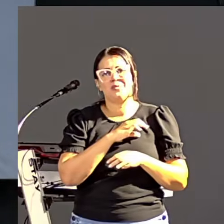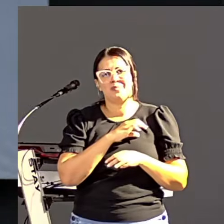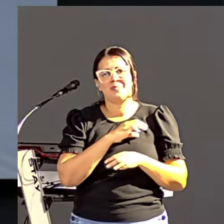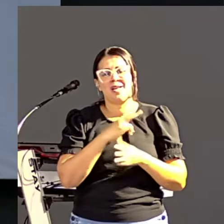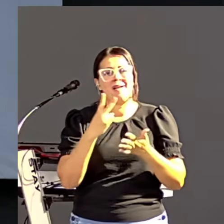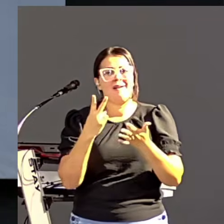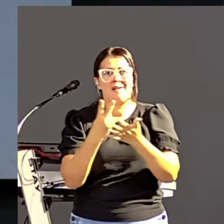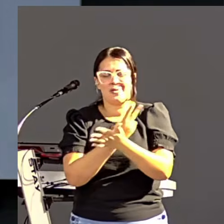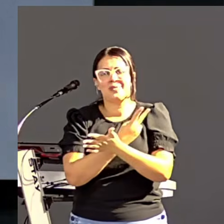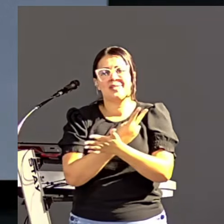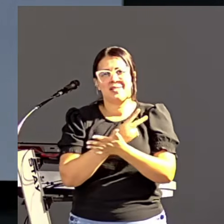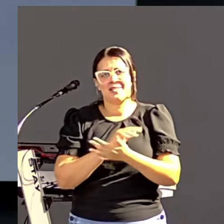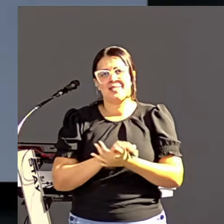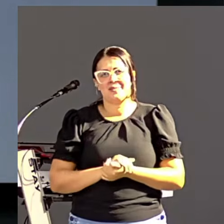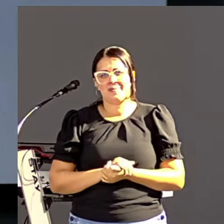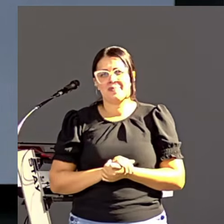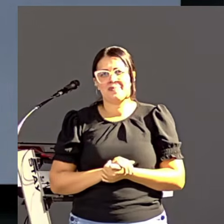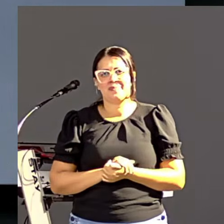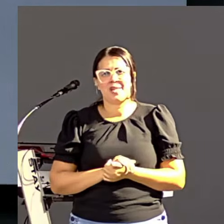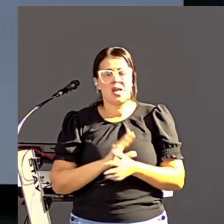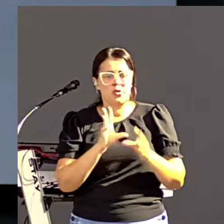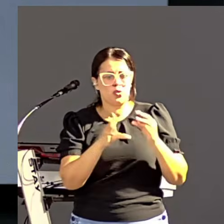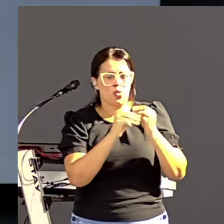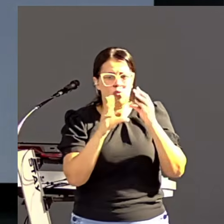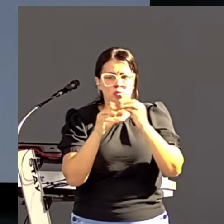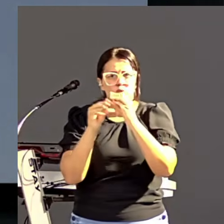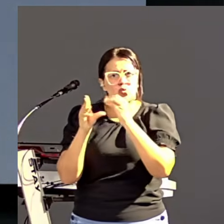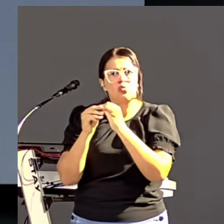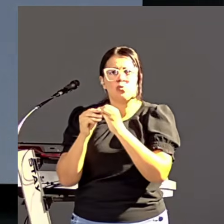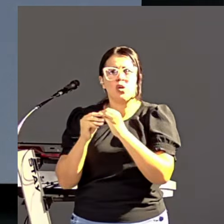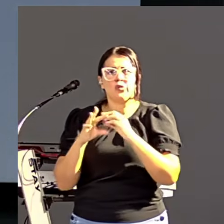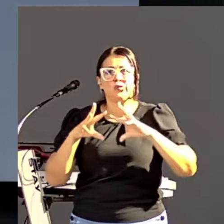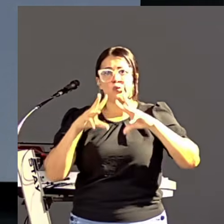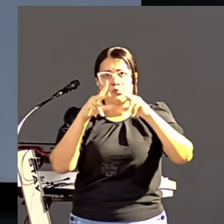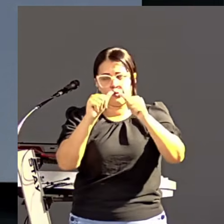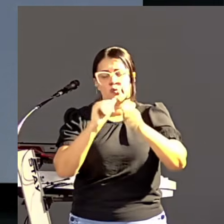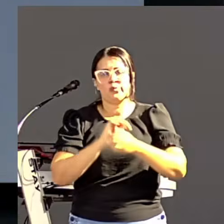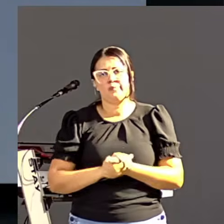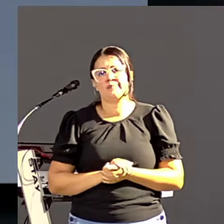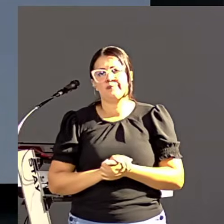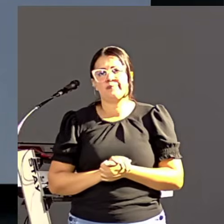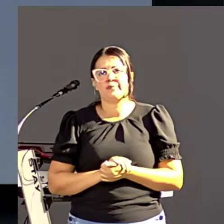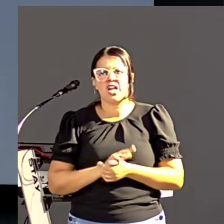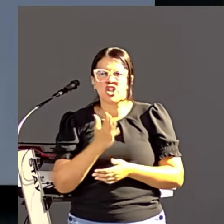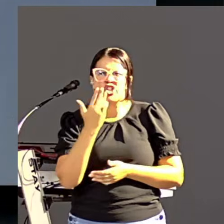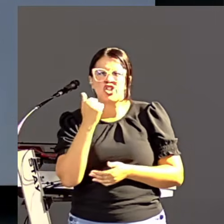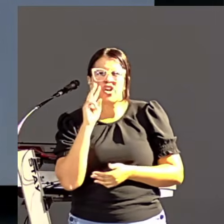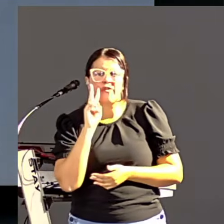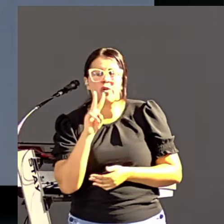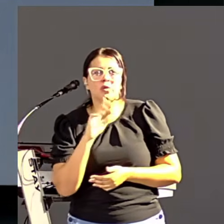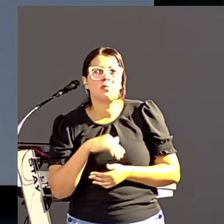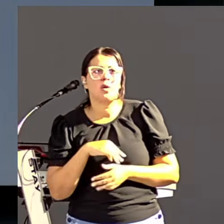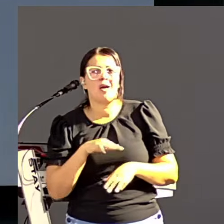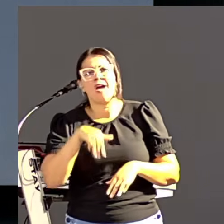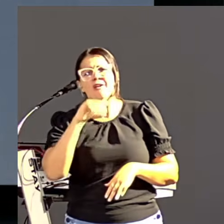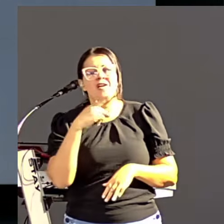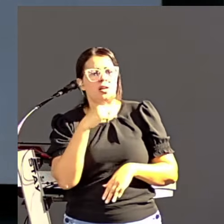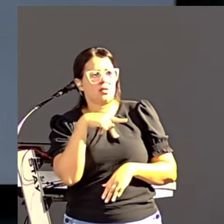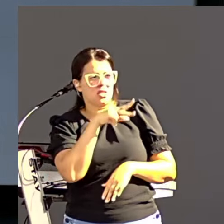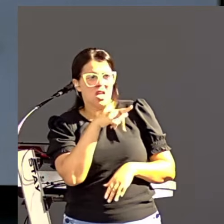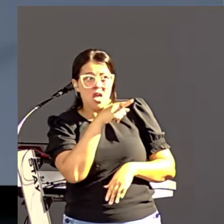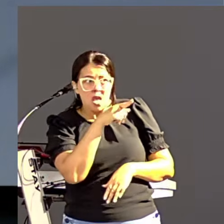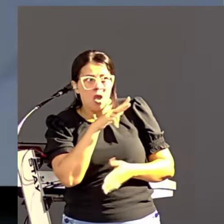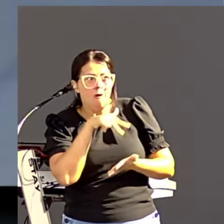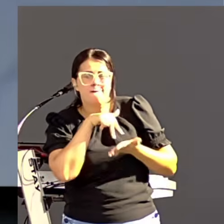vai acontecendo. Não somatório, tá? Não somatório. Você já viu alguém que diz assim: rapaz, fulano era tão firme na